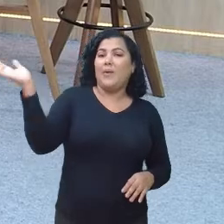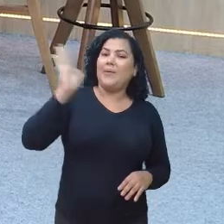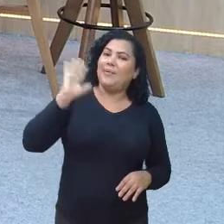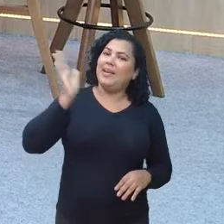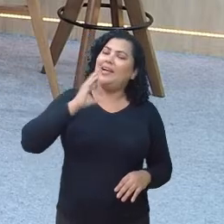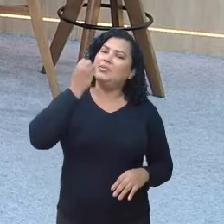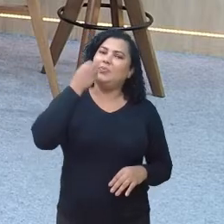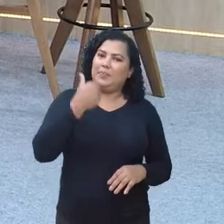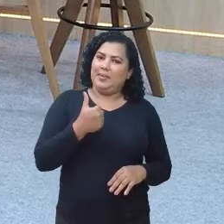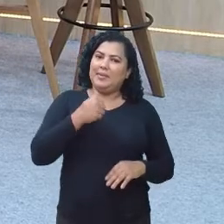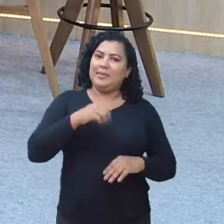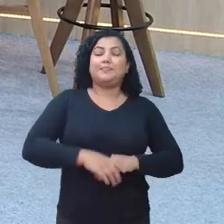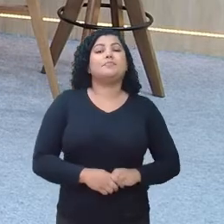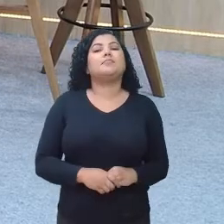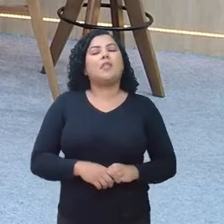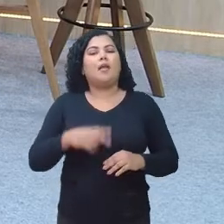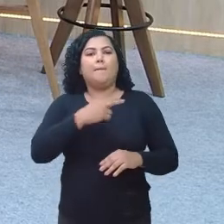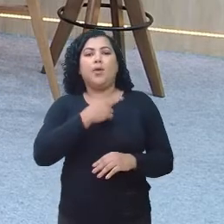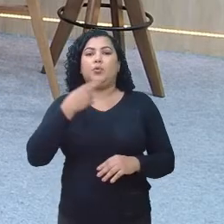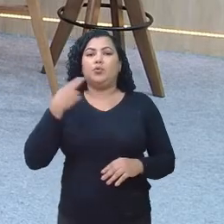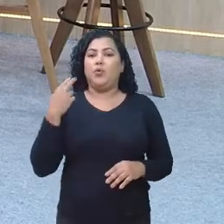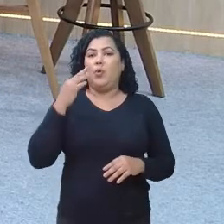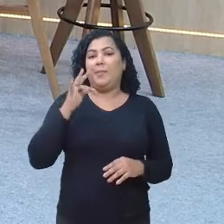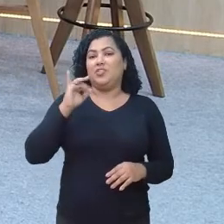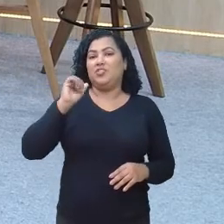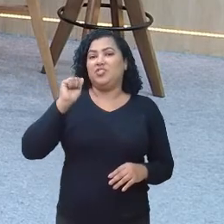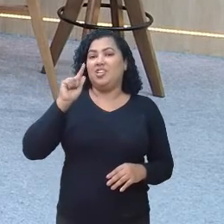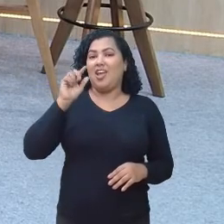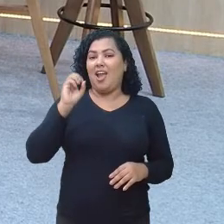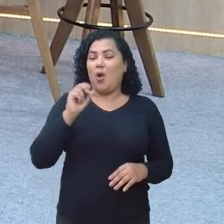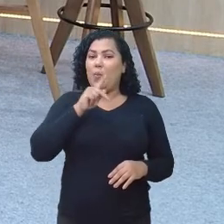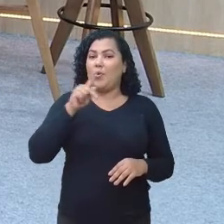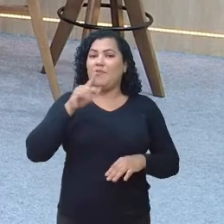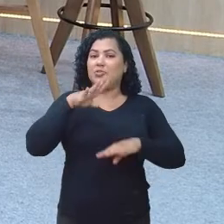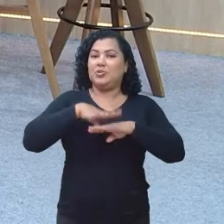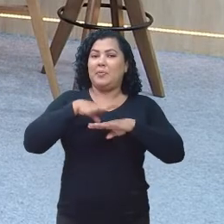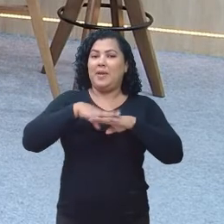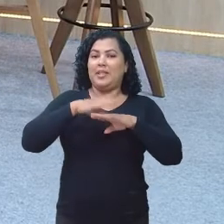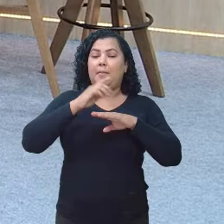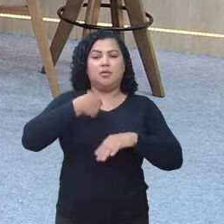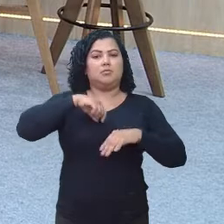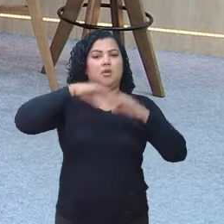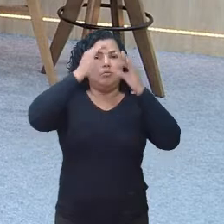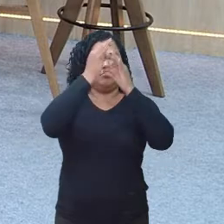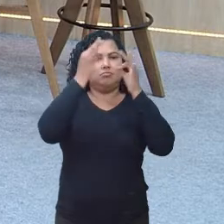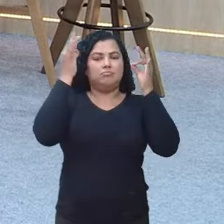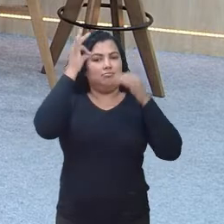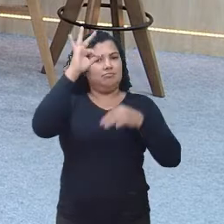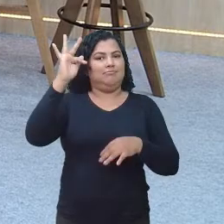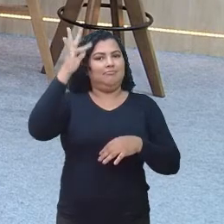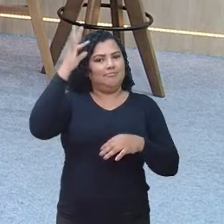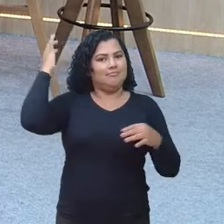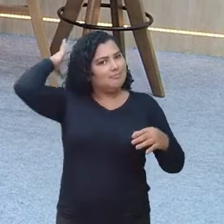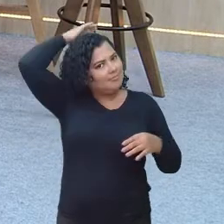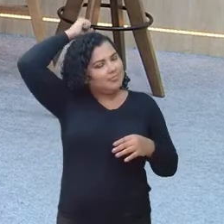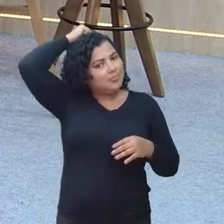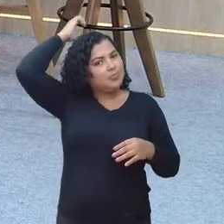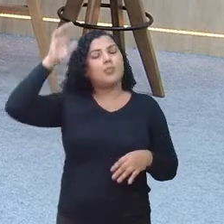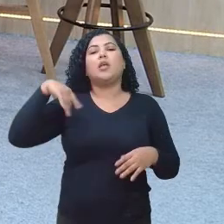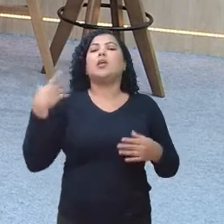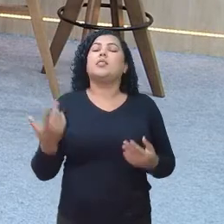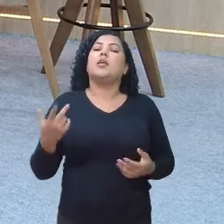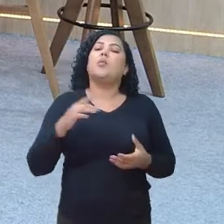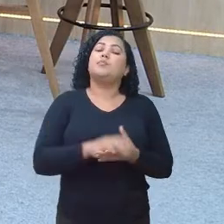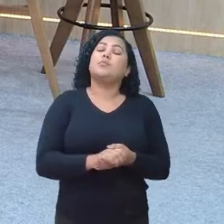Olá pessoal, tudo bem? Eu me chamo professor Tiago, de Matemática, e estamos iniciando mais uma aula da Escola Municipal para